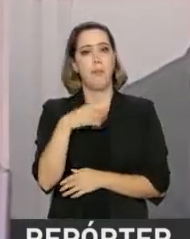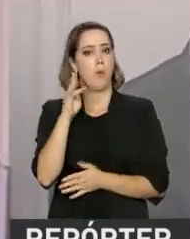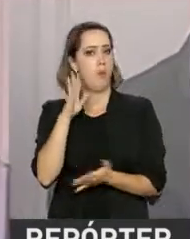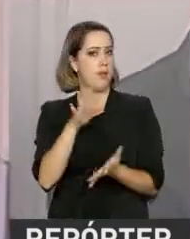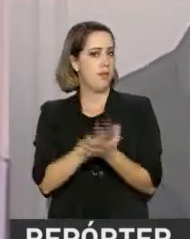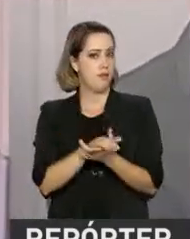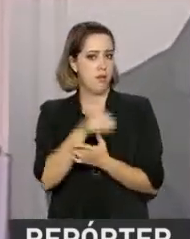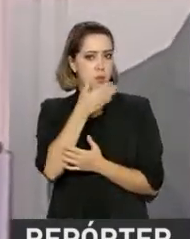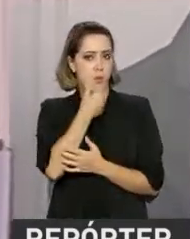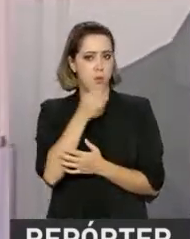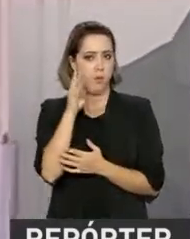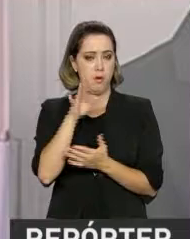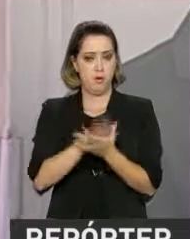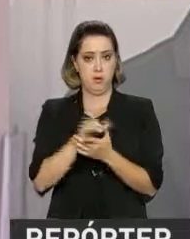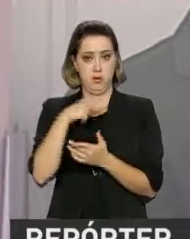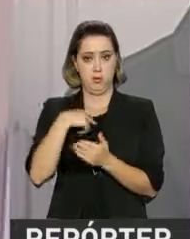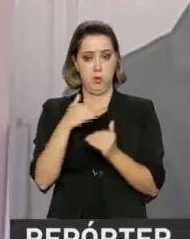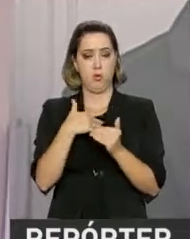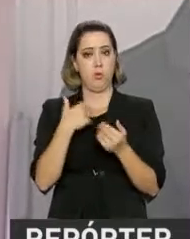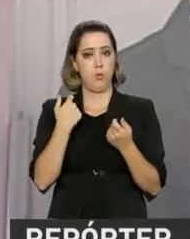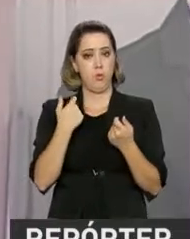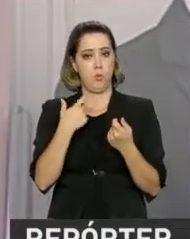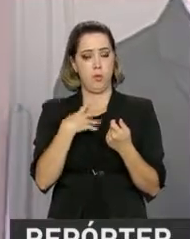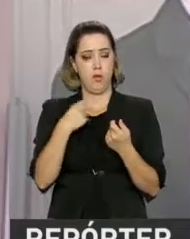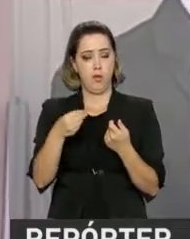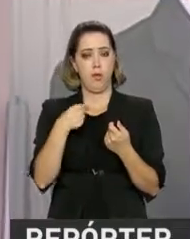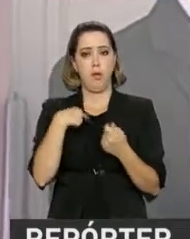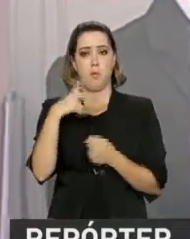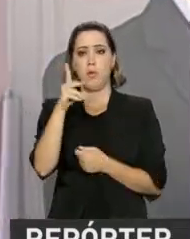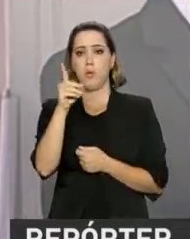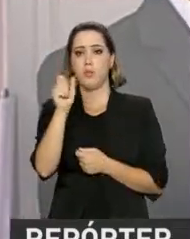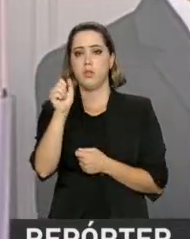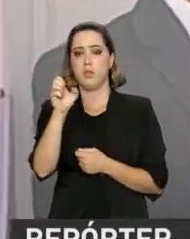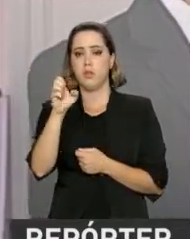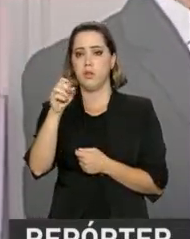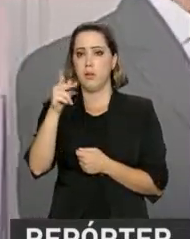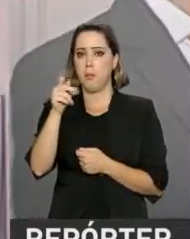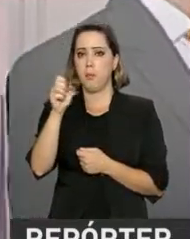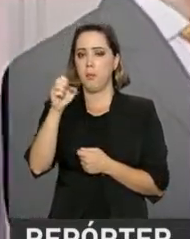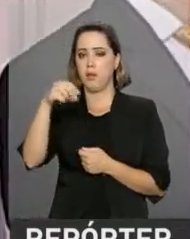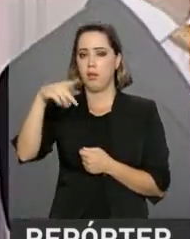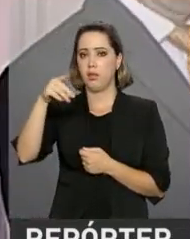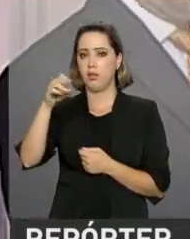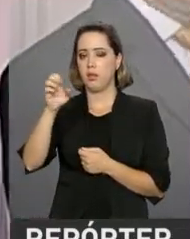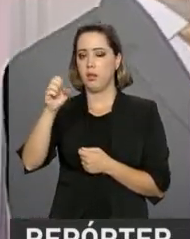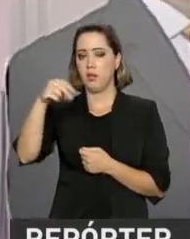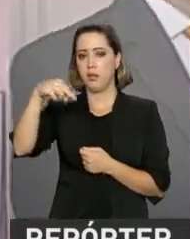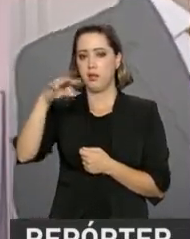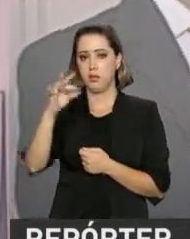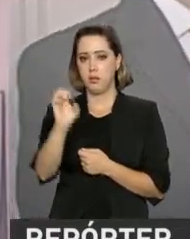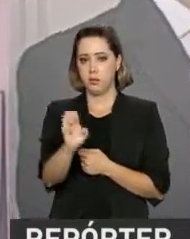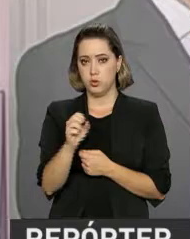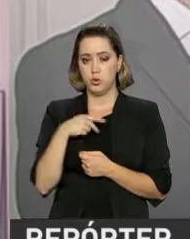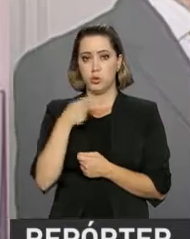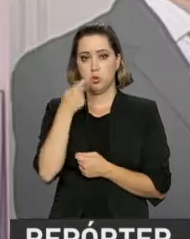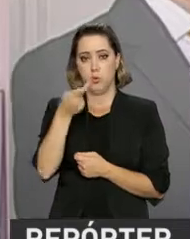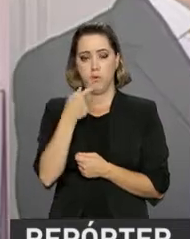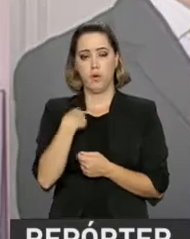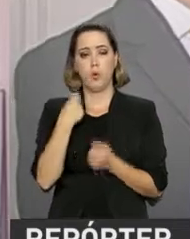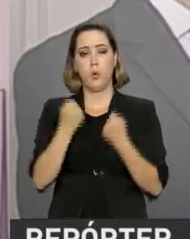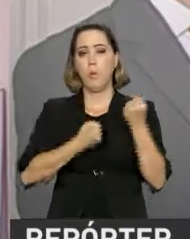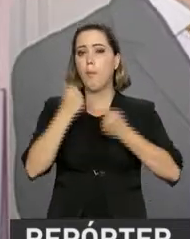marido é meu dependente e ele trabalhou algumas vezes como motorista de aplicativo. O valor foi inferior